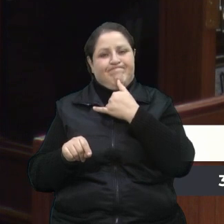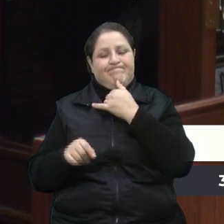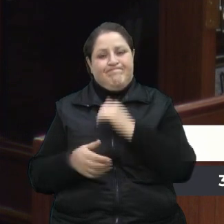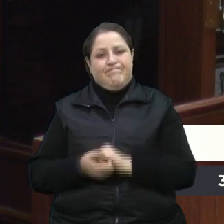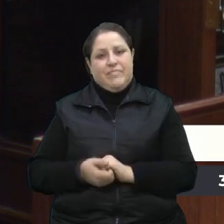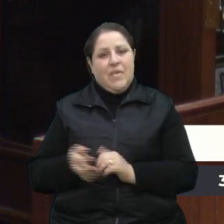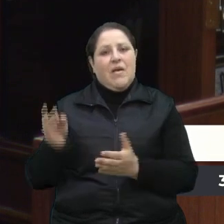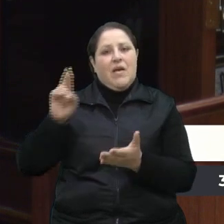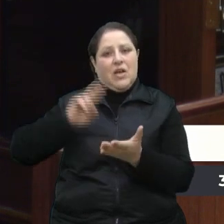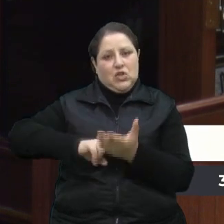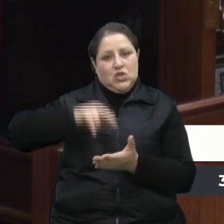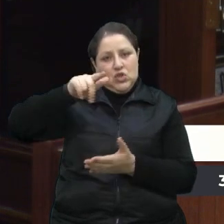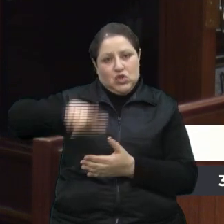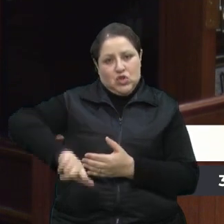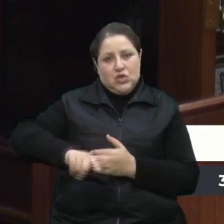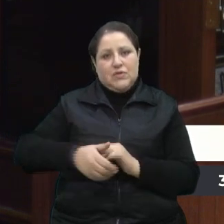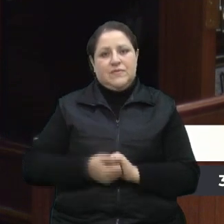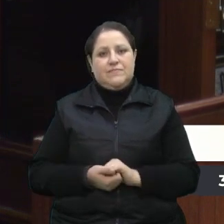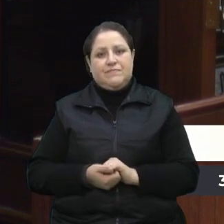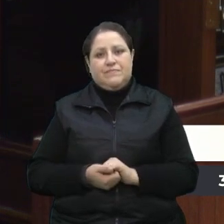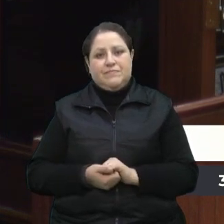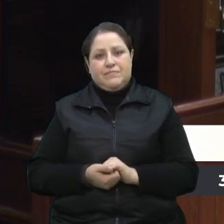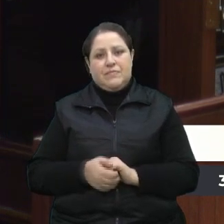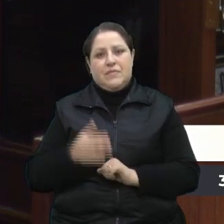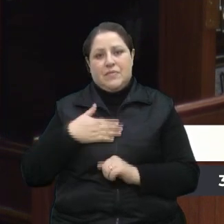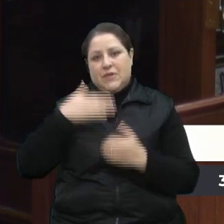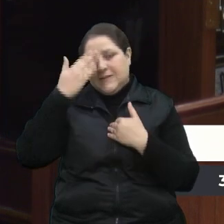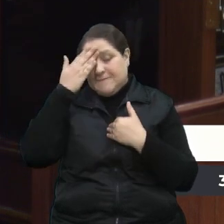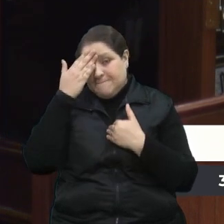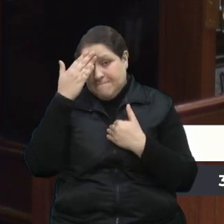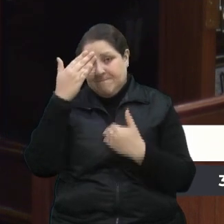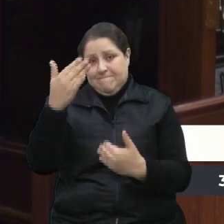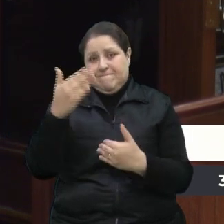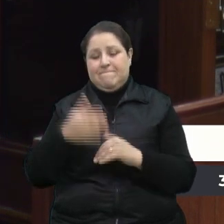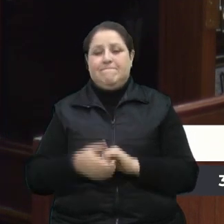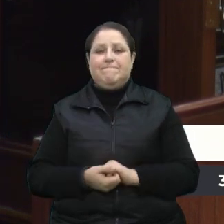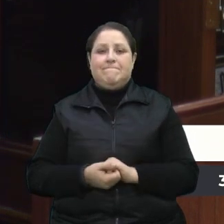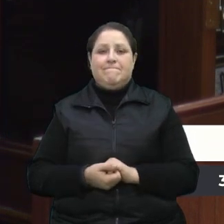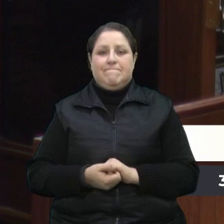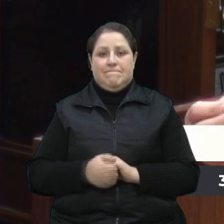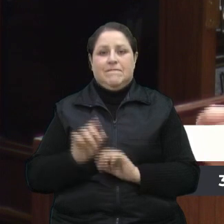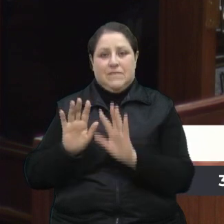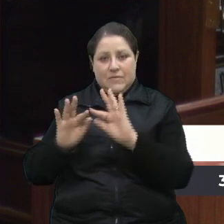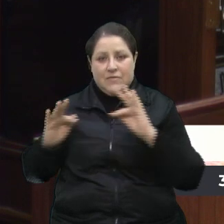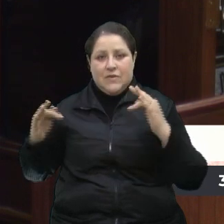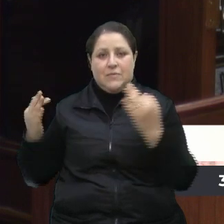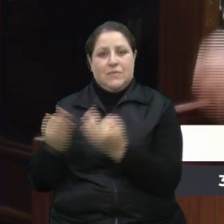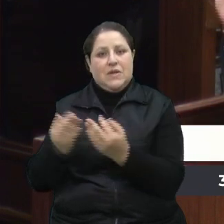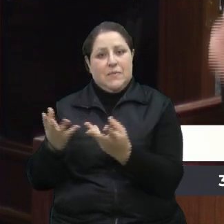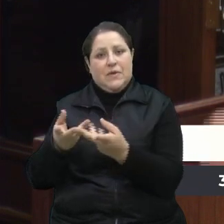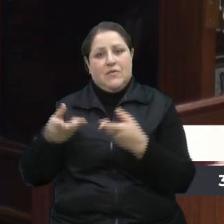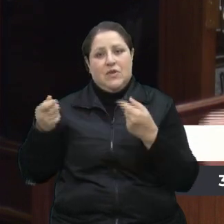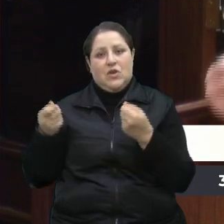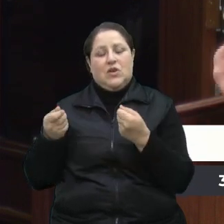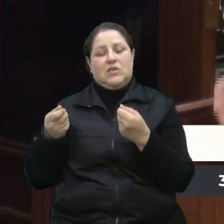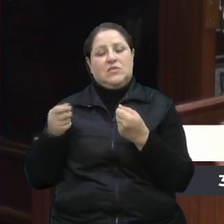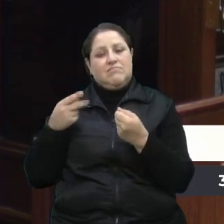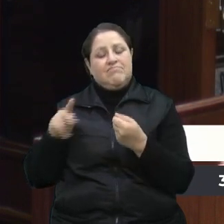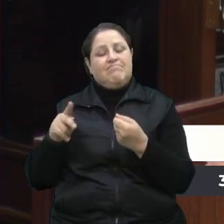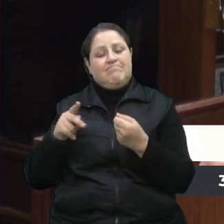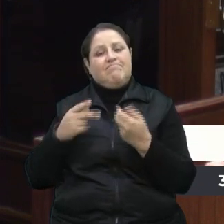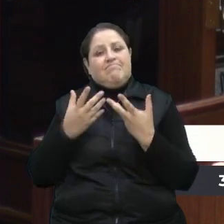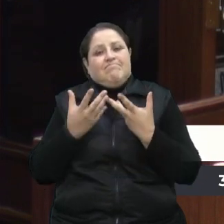registro novamente o meu agradecimento né Então essa família maravilhosa pela imensa